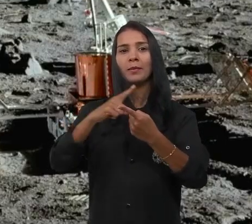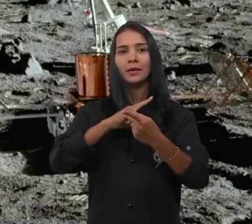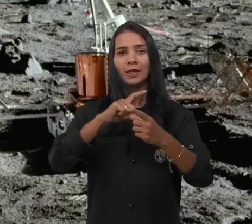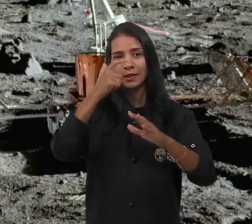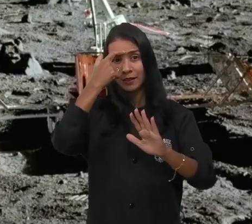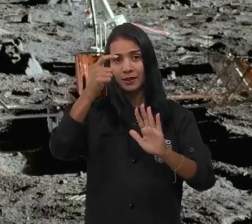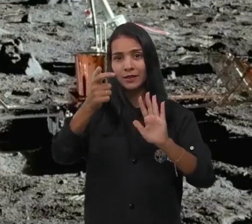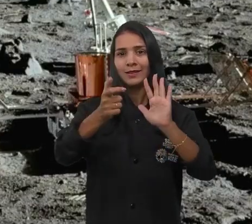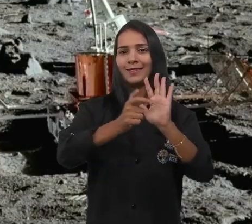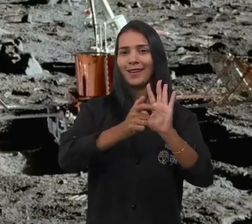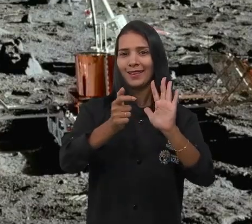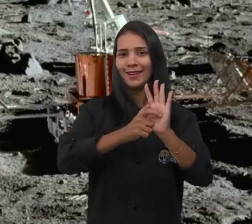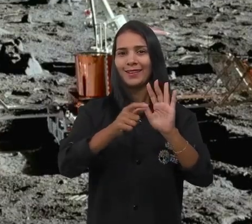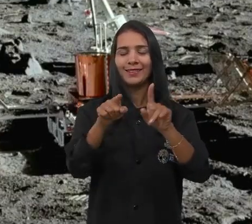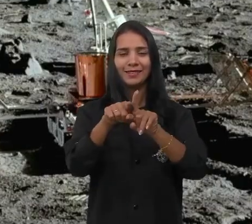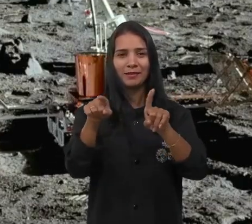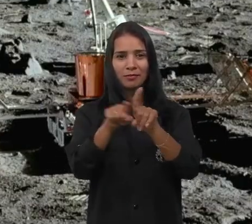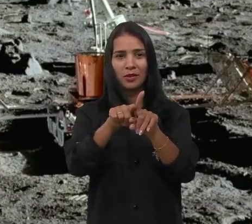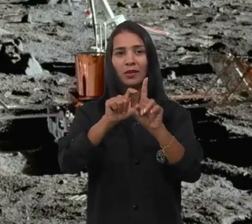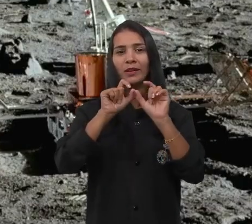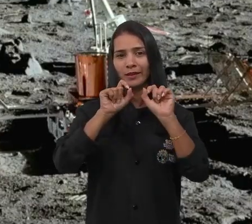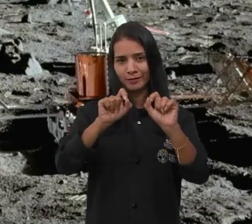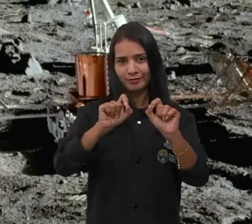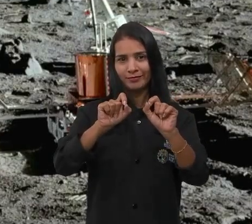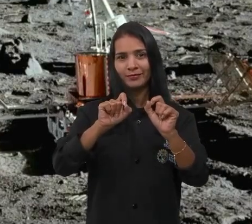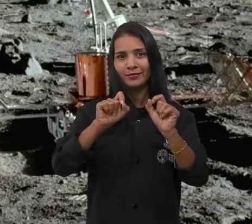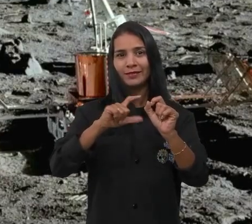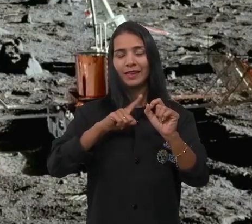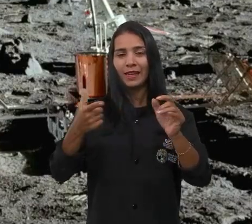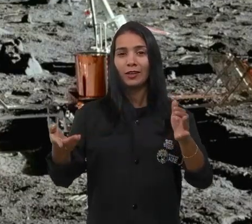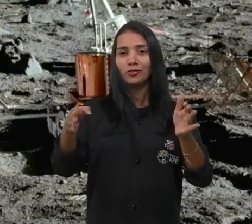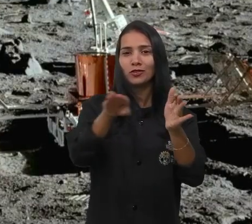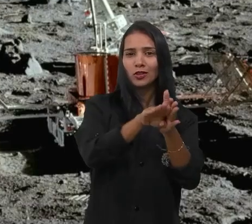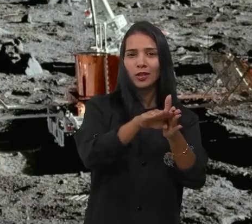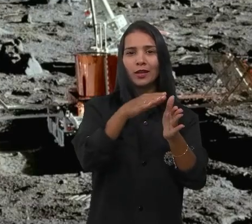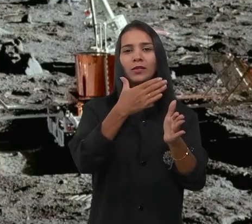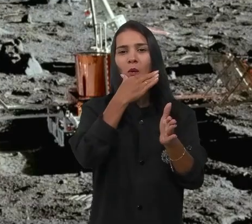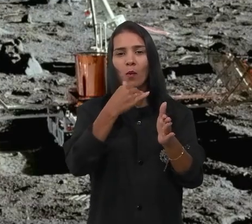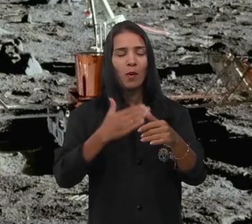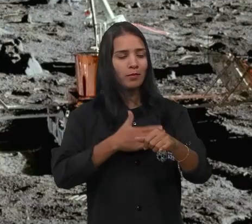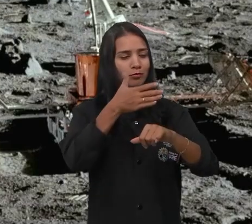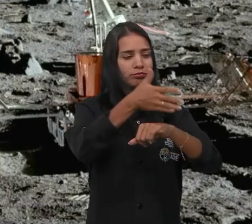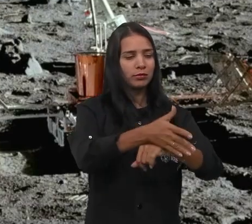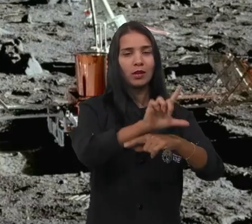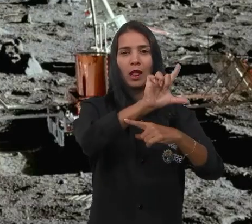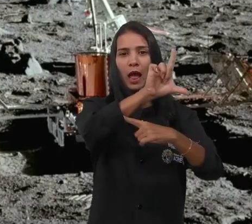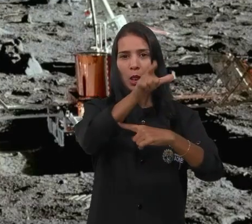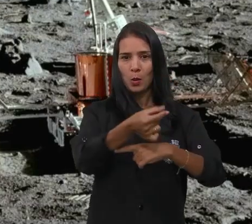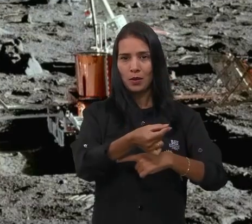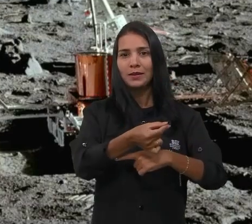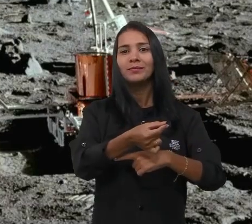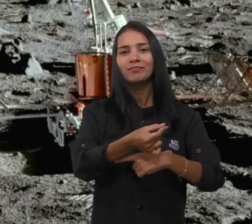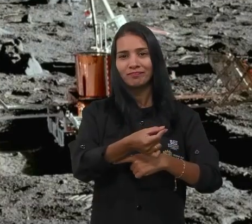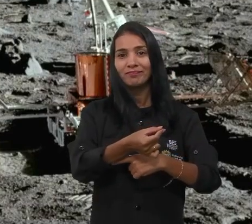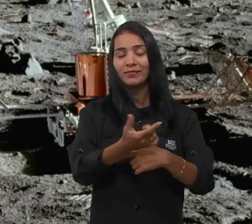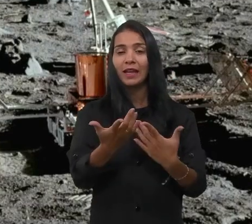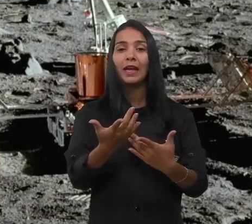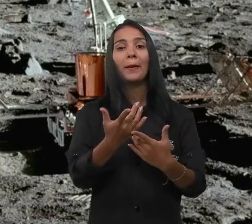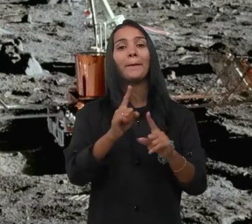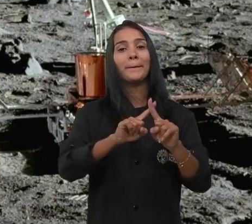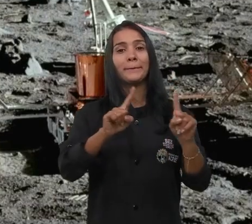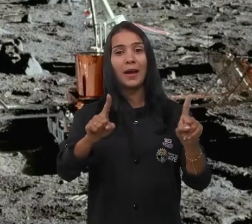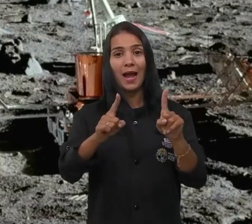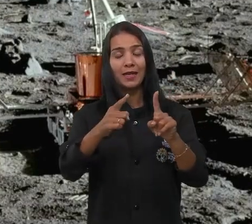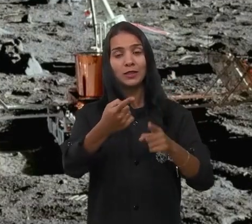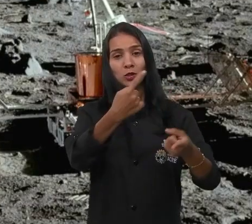pela chegada do homem à Lua em 1969, e foi justamente quem? Os